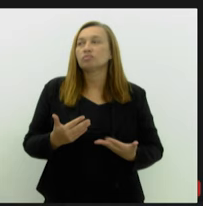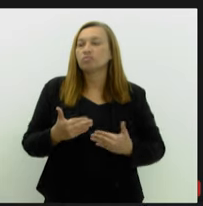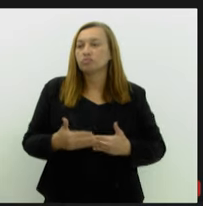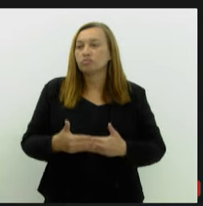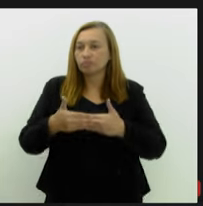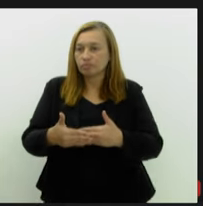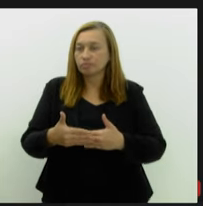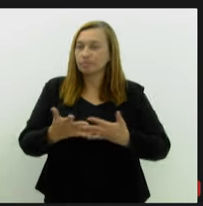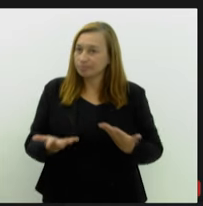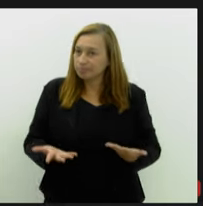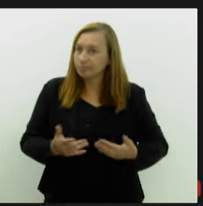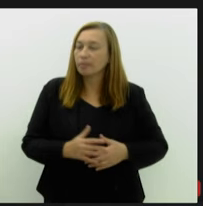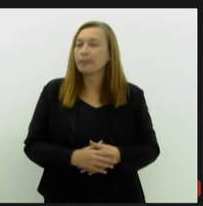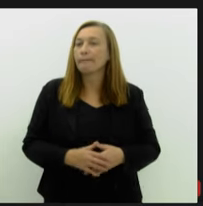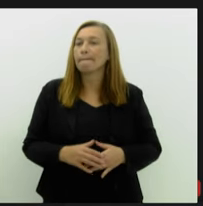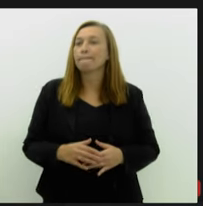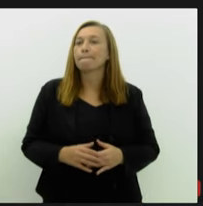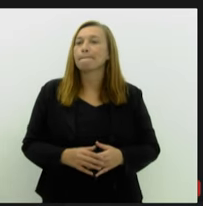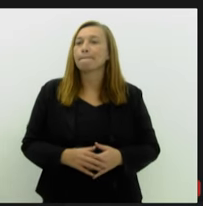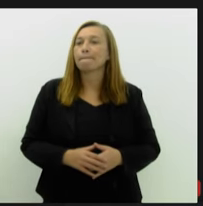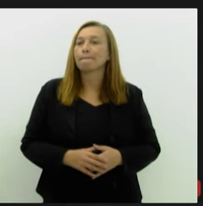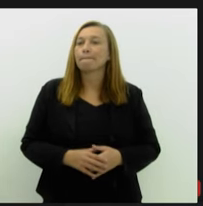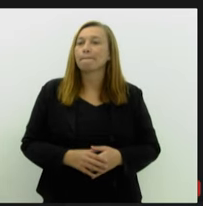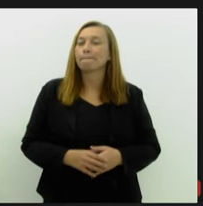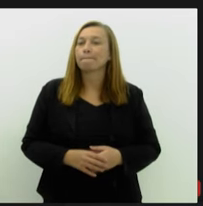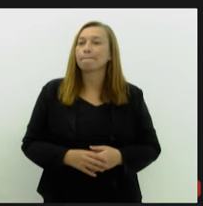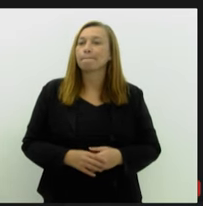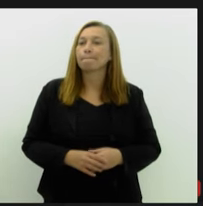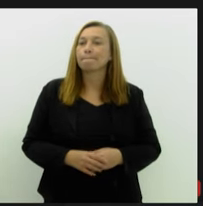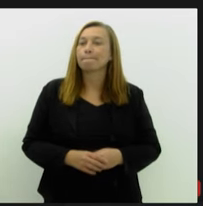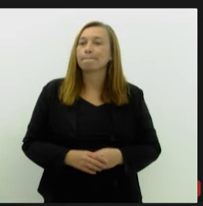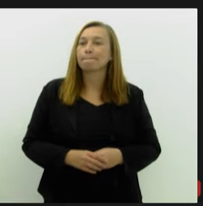passo adiante e fomos o